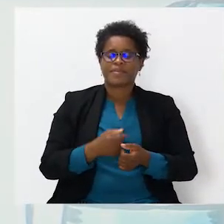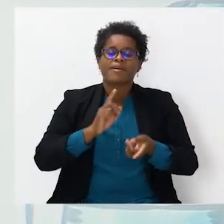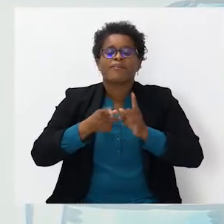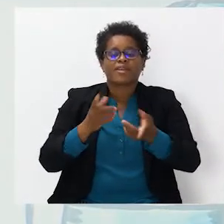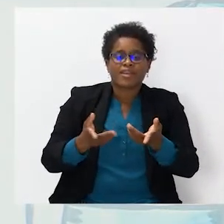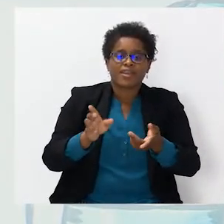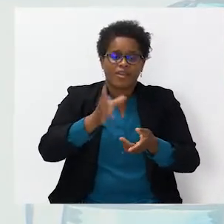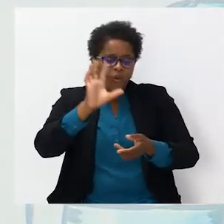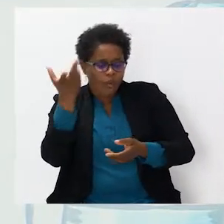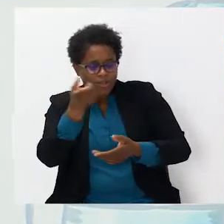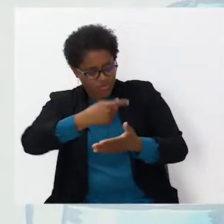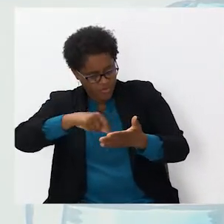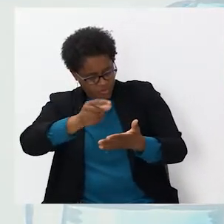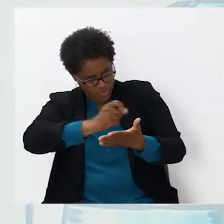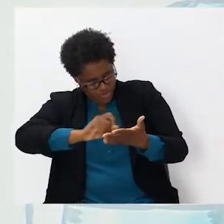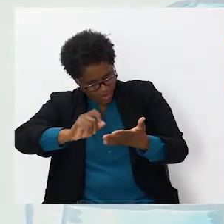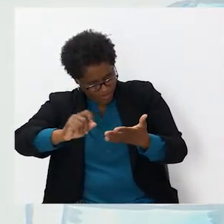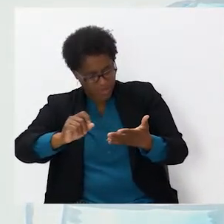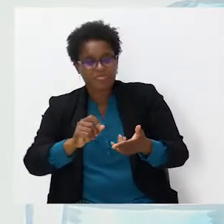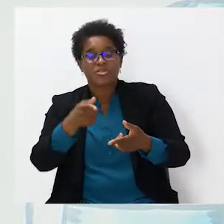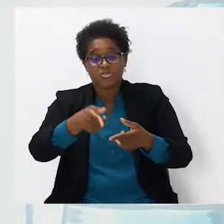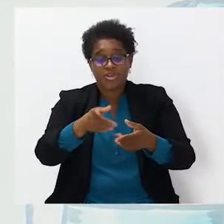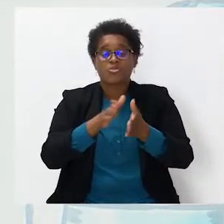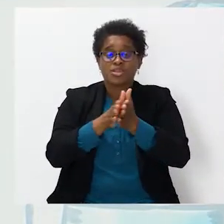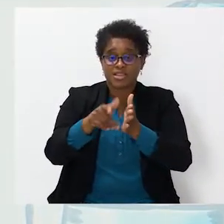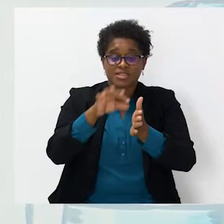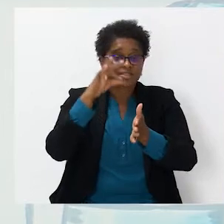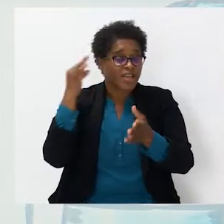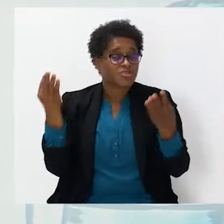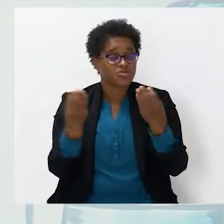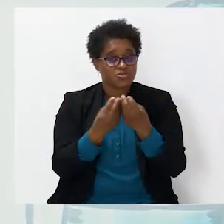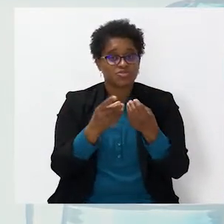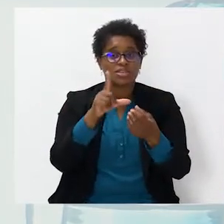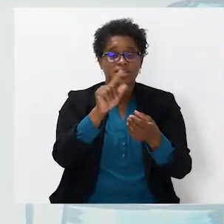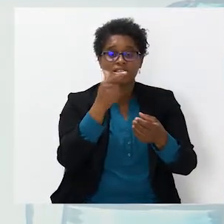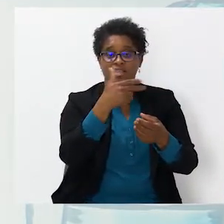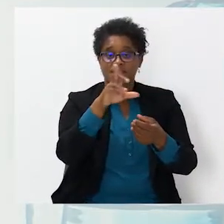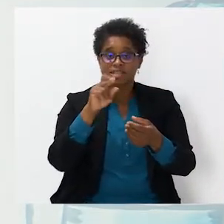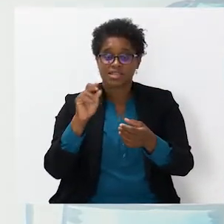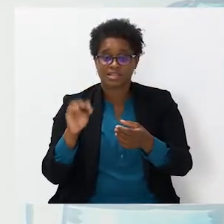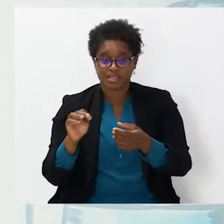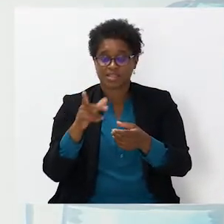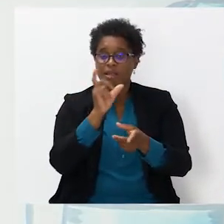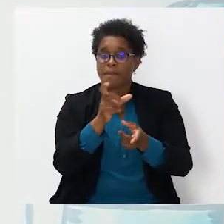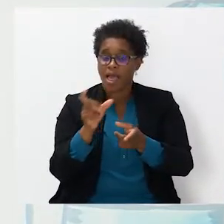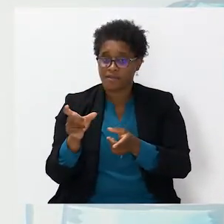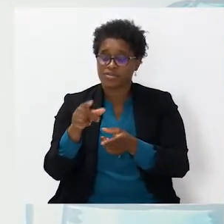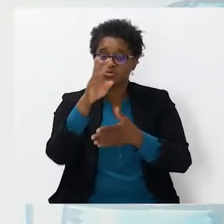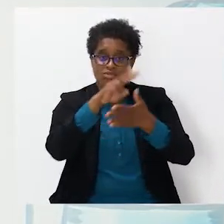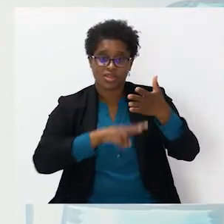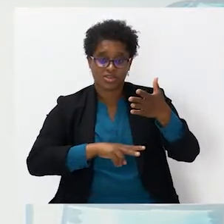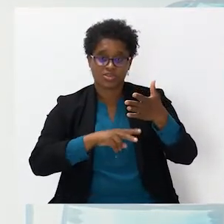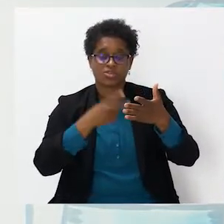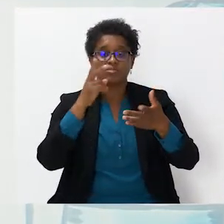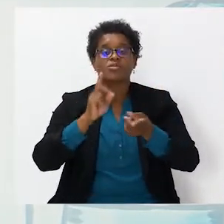Quando nós escrevemos, nós usamos estes sinais e juntam-se as letras, não é, as palavras do texto,